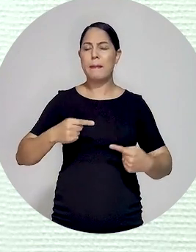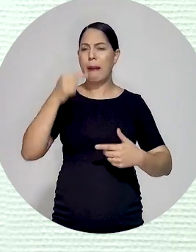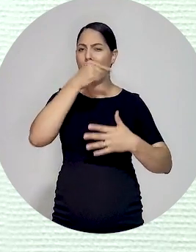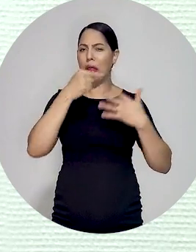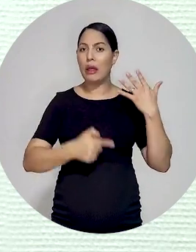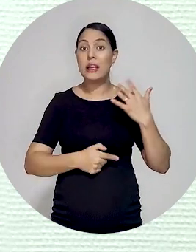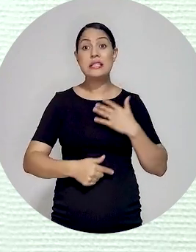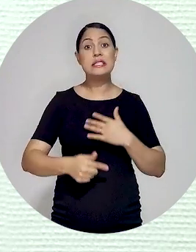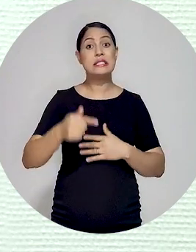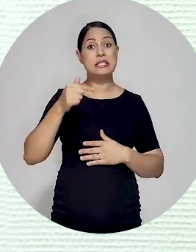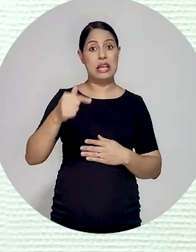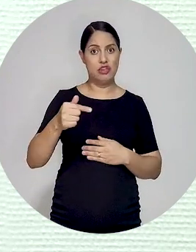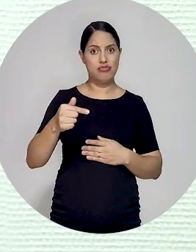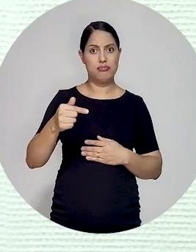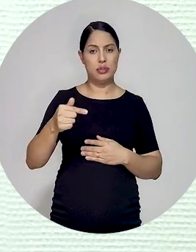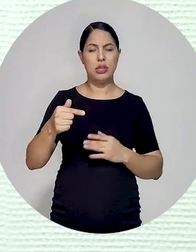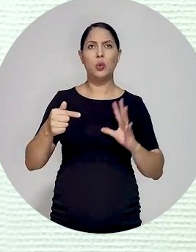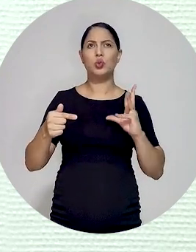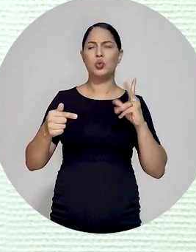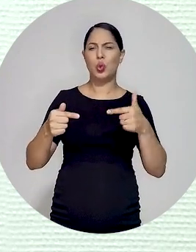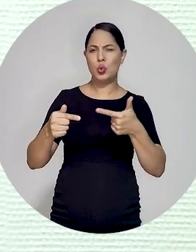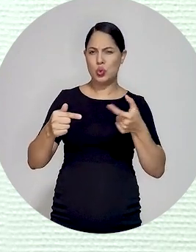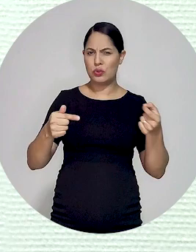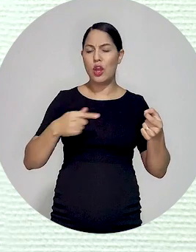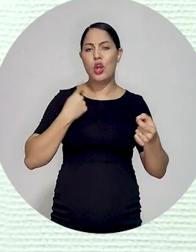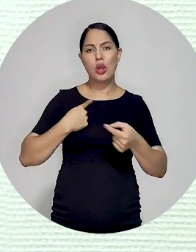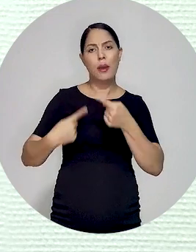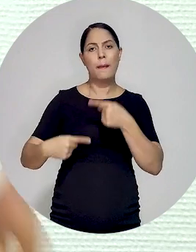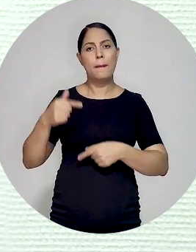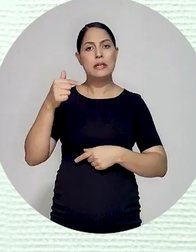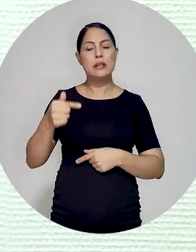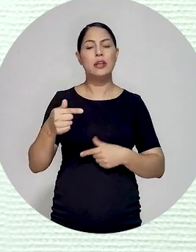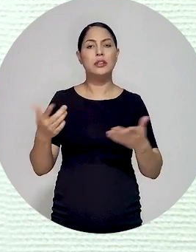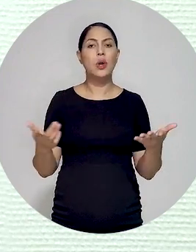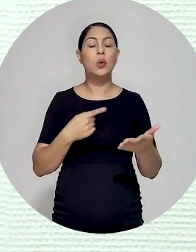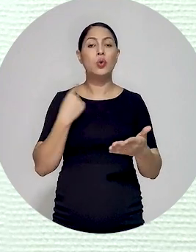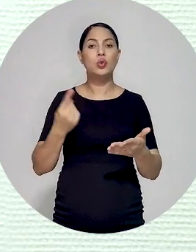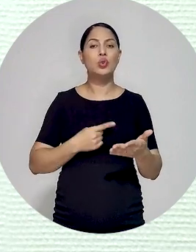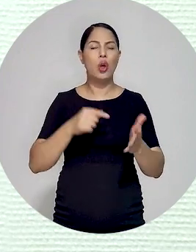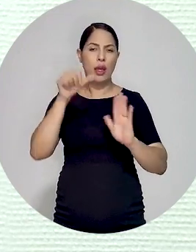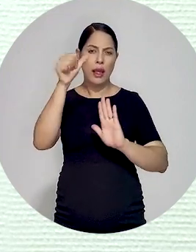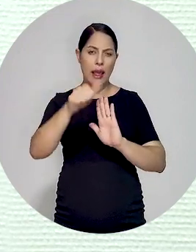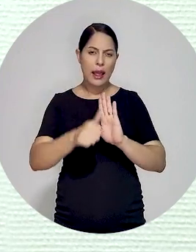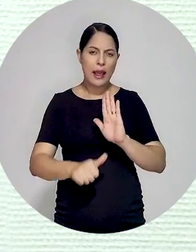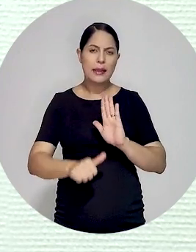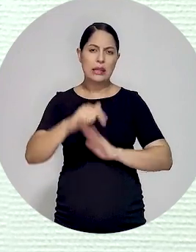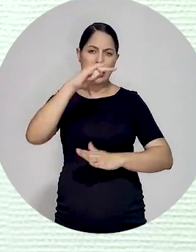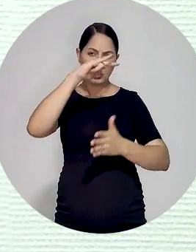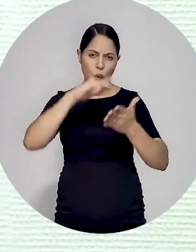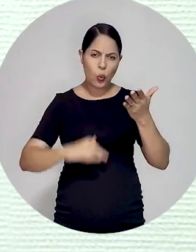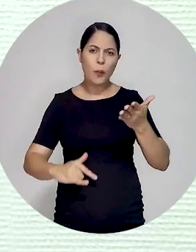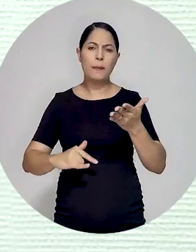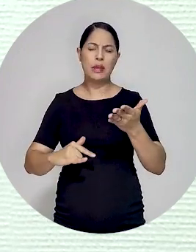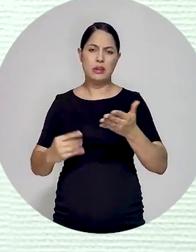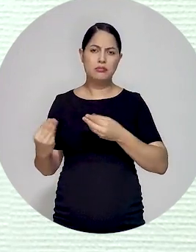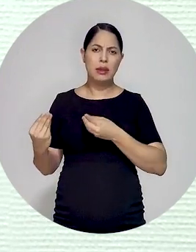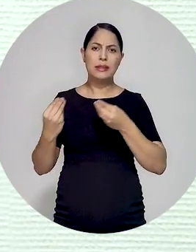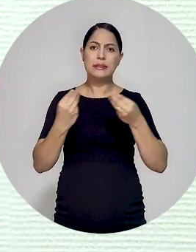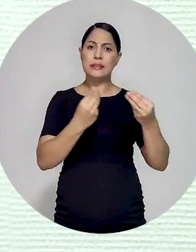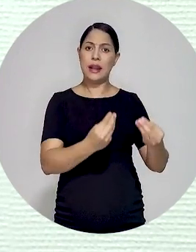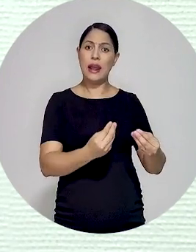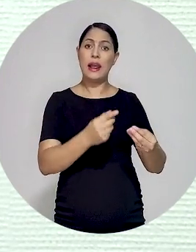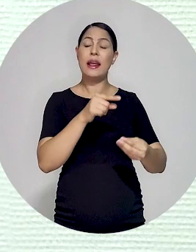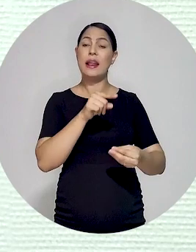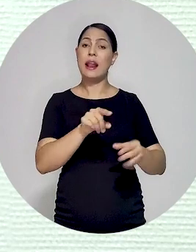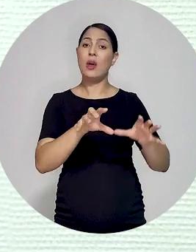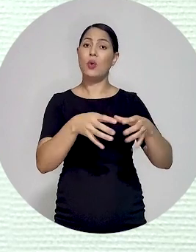dos seus membros, está preparando pareceres para entregar para a diretoria e a diretoria dá